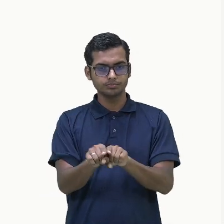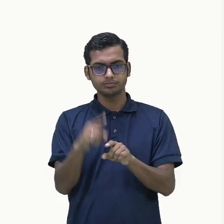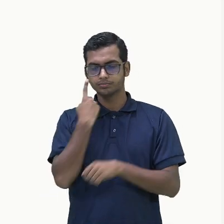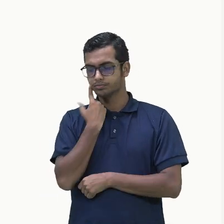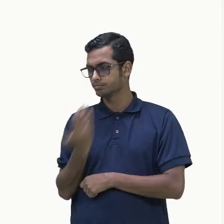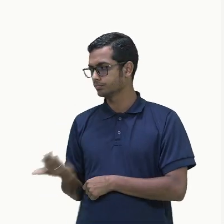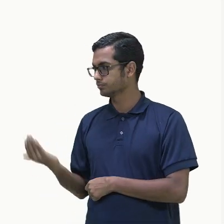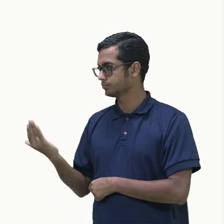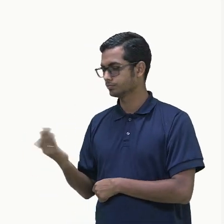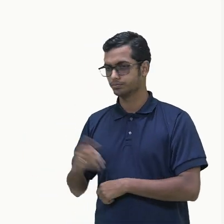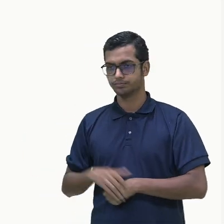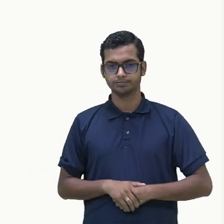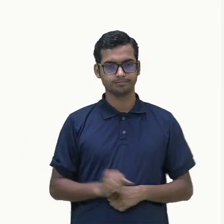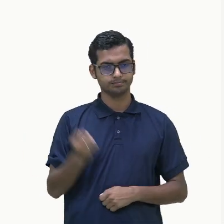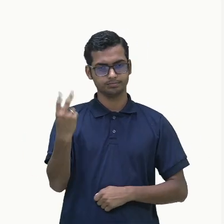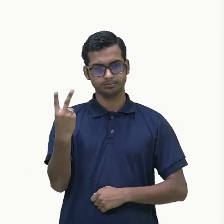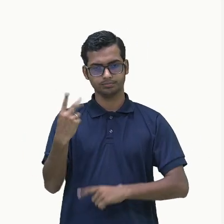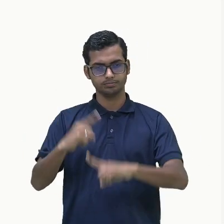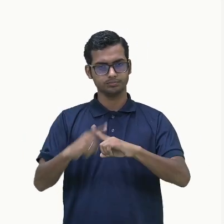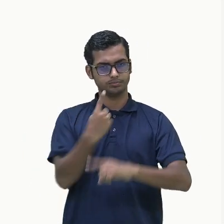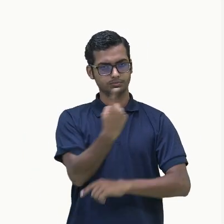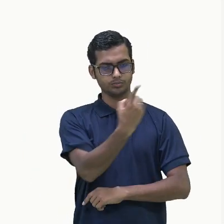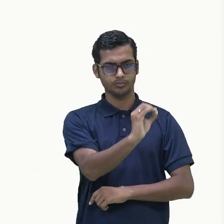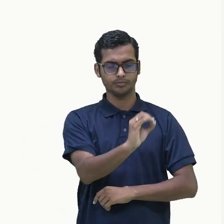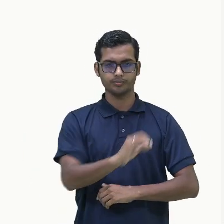vezes 10